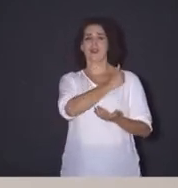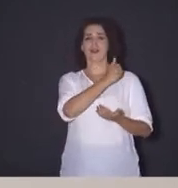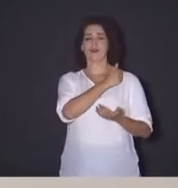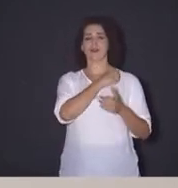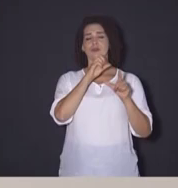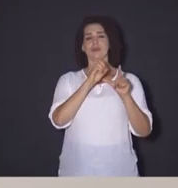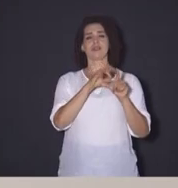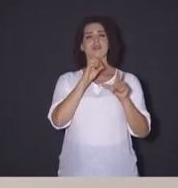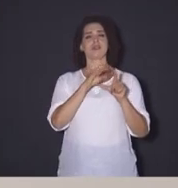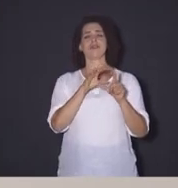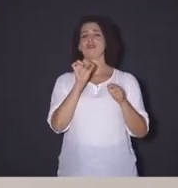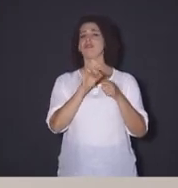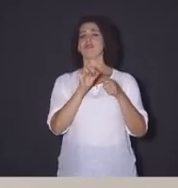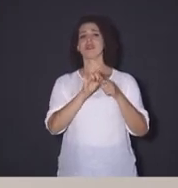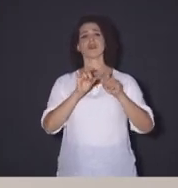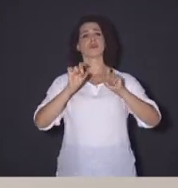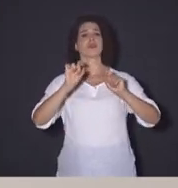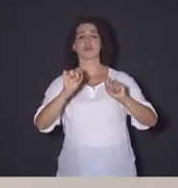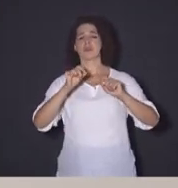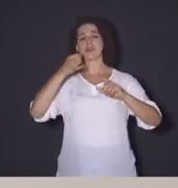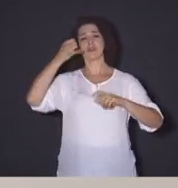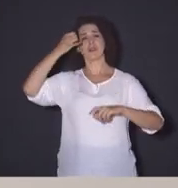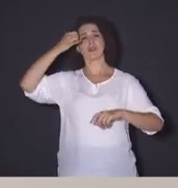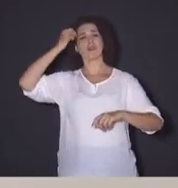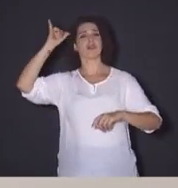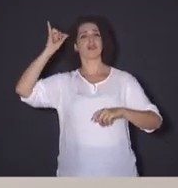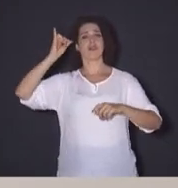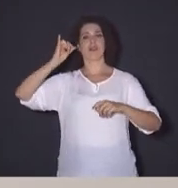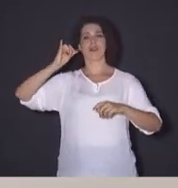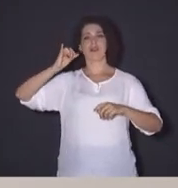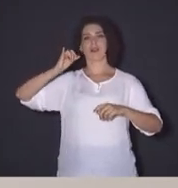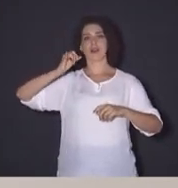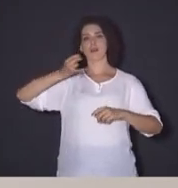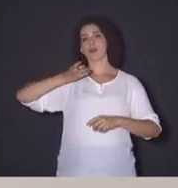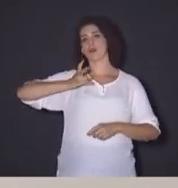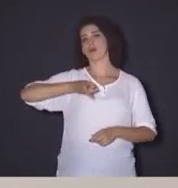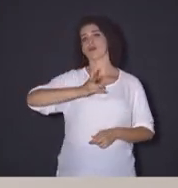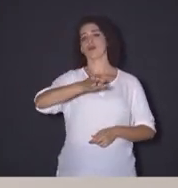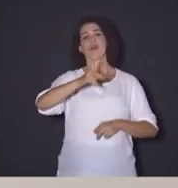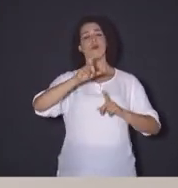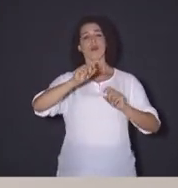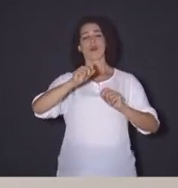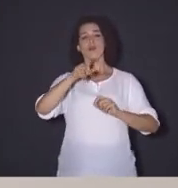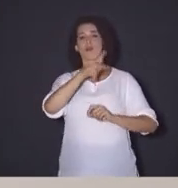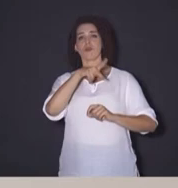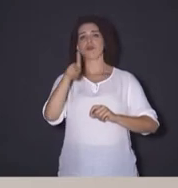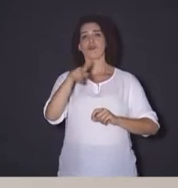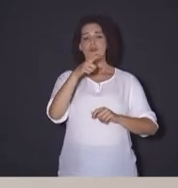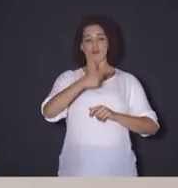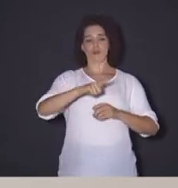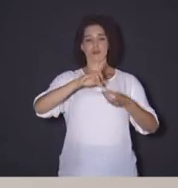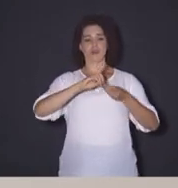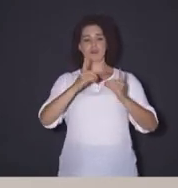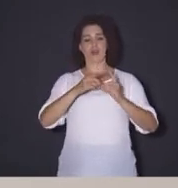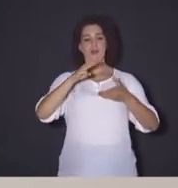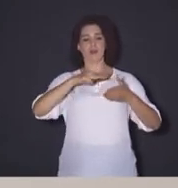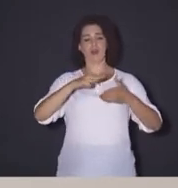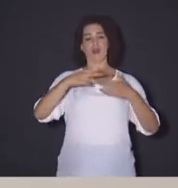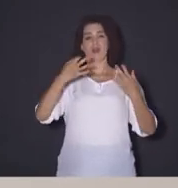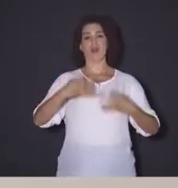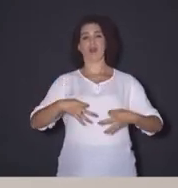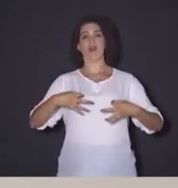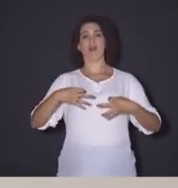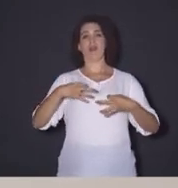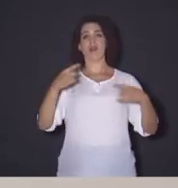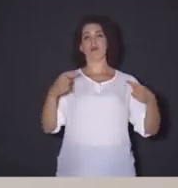agir para evitar esse tipo que esse ciclo continua continue se repetindo e como aquelas pessoas que trabalham